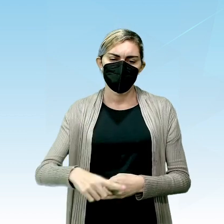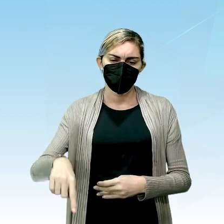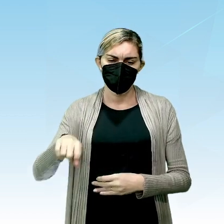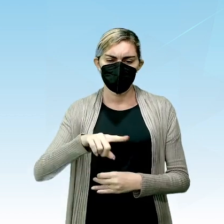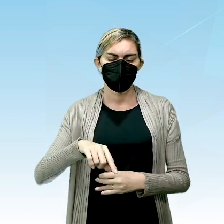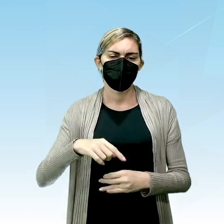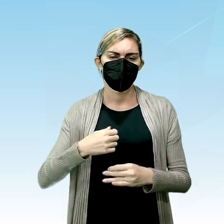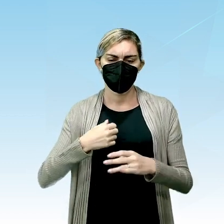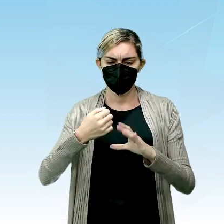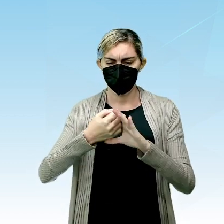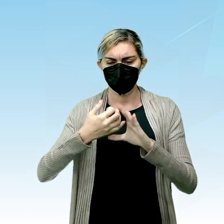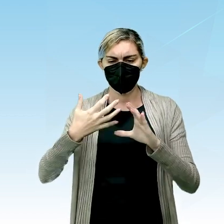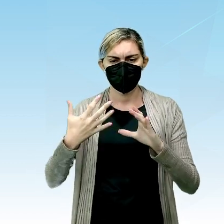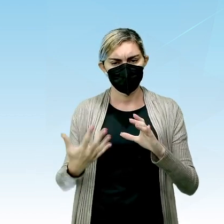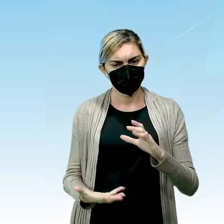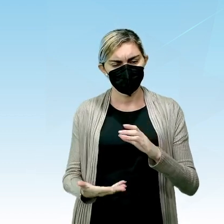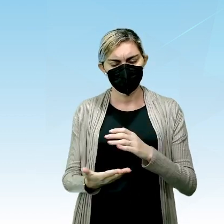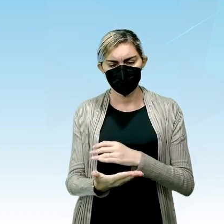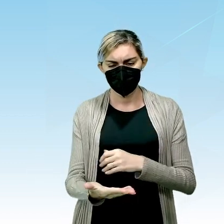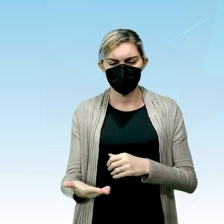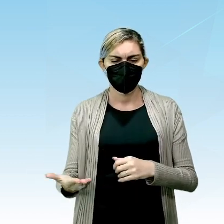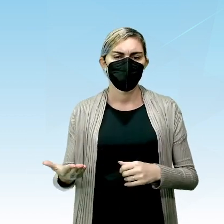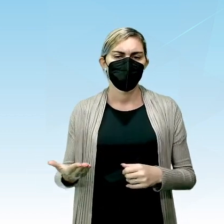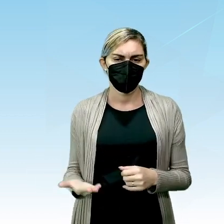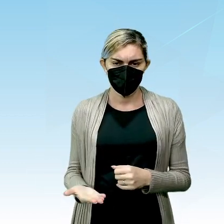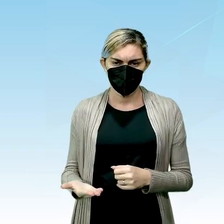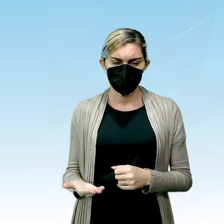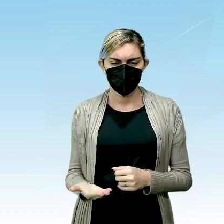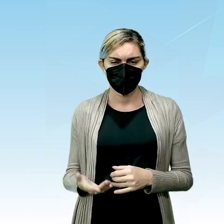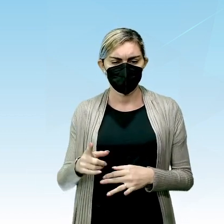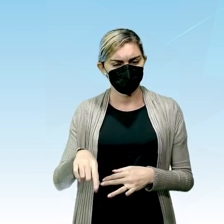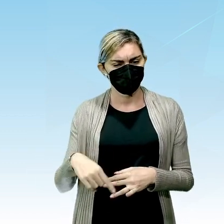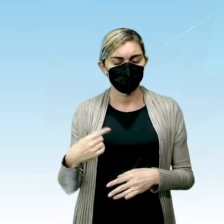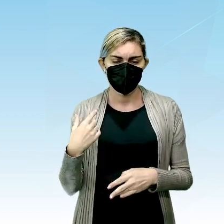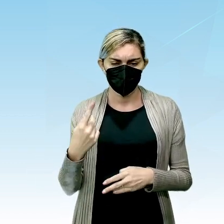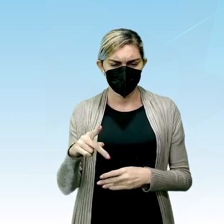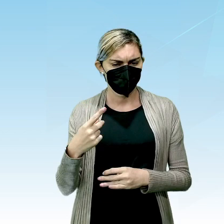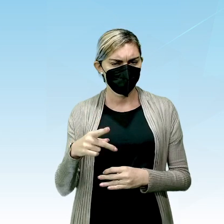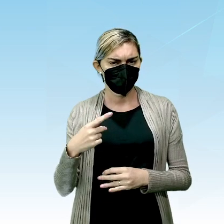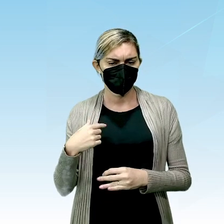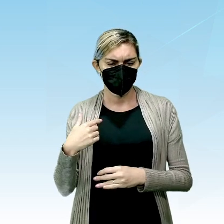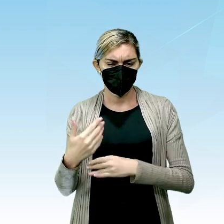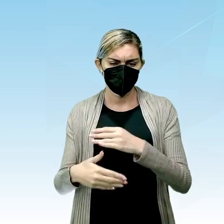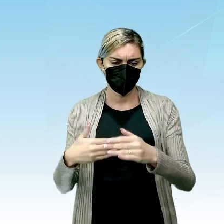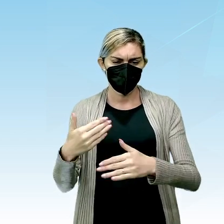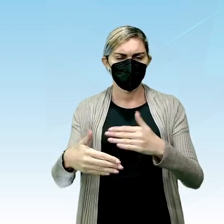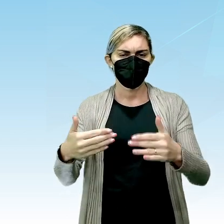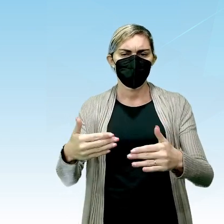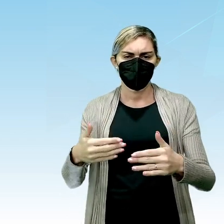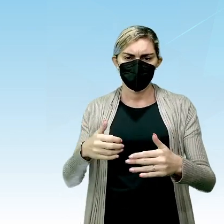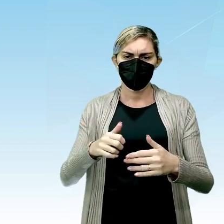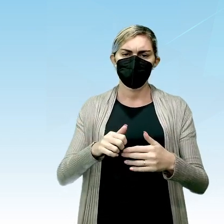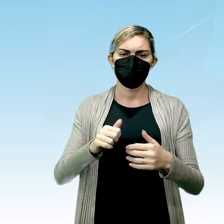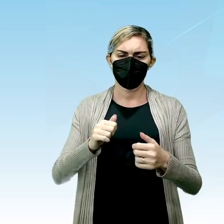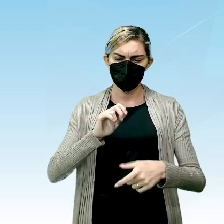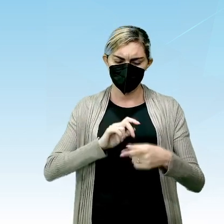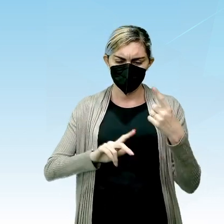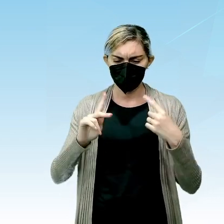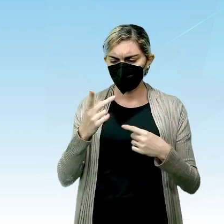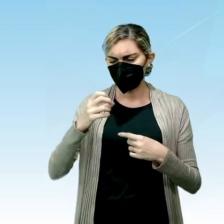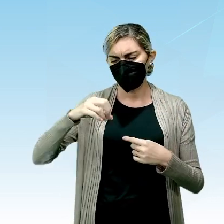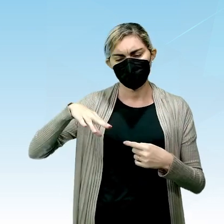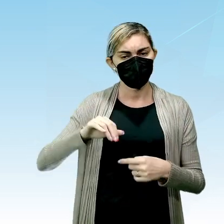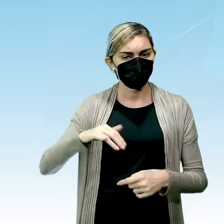de características ali dessa intensificação da atividade hormonal,